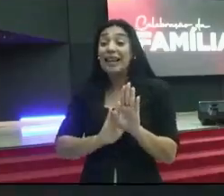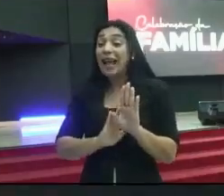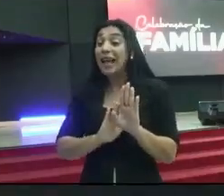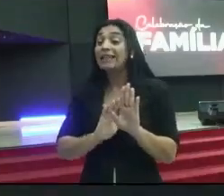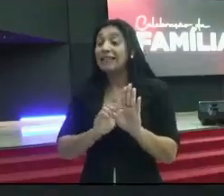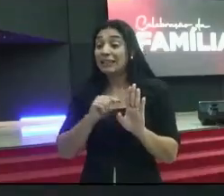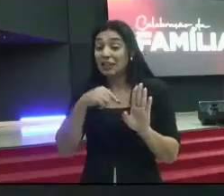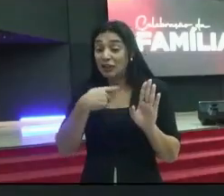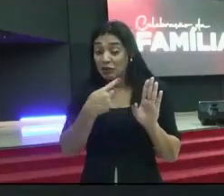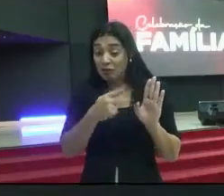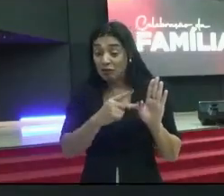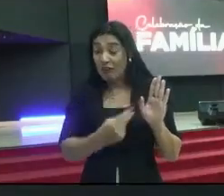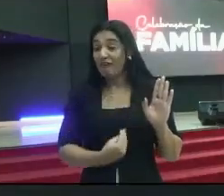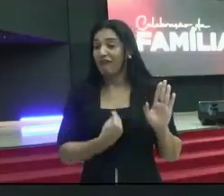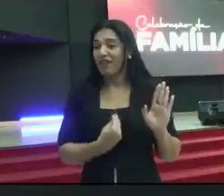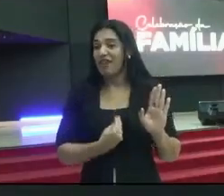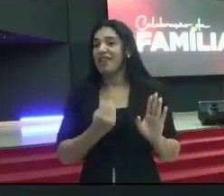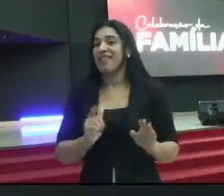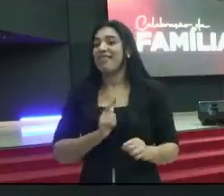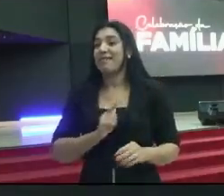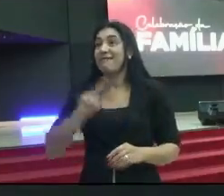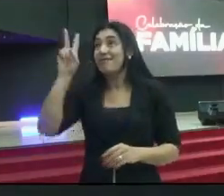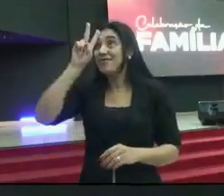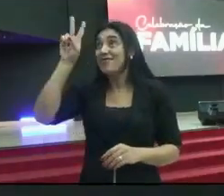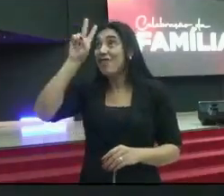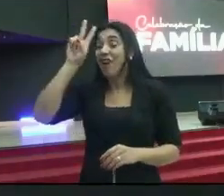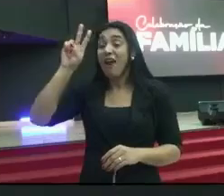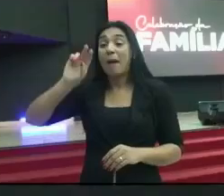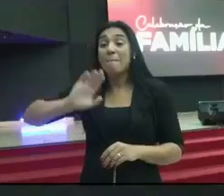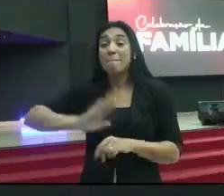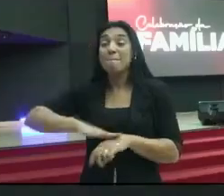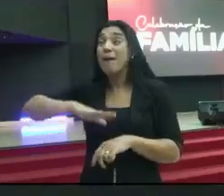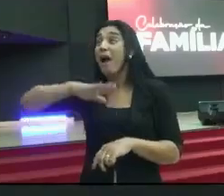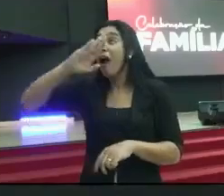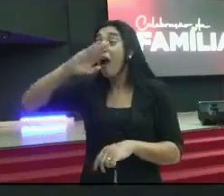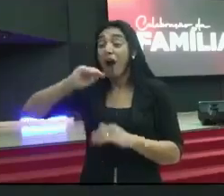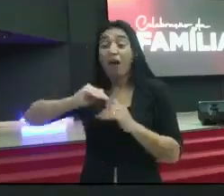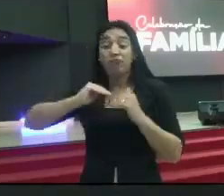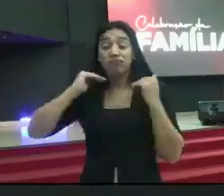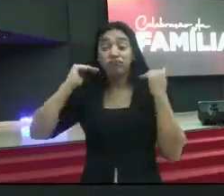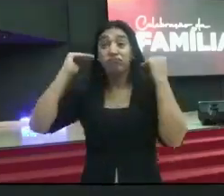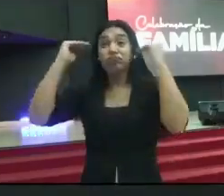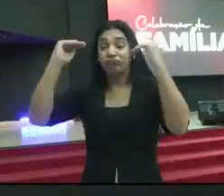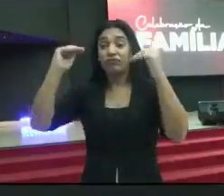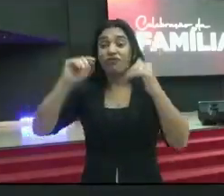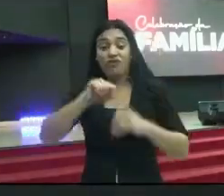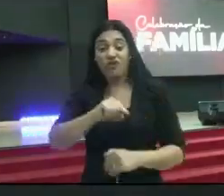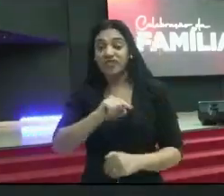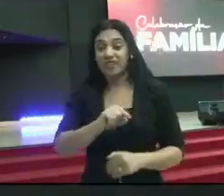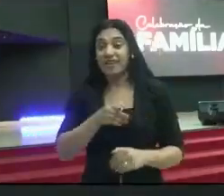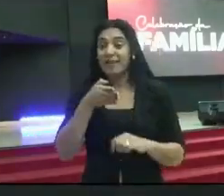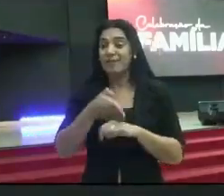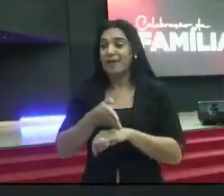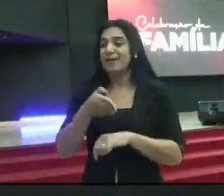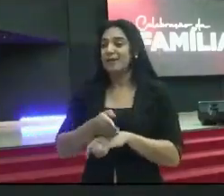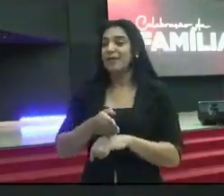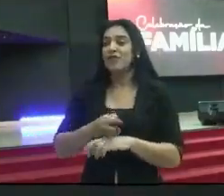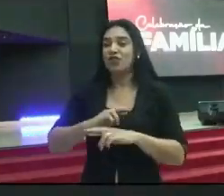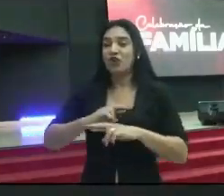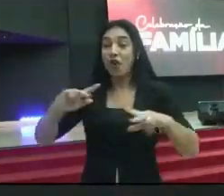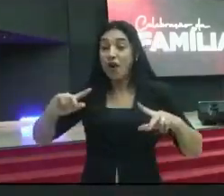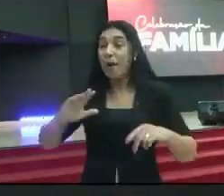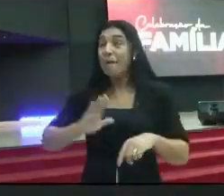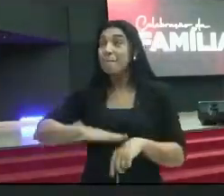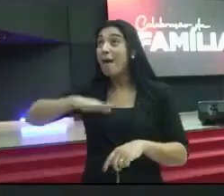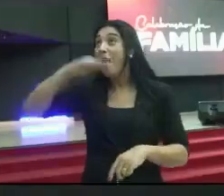suas perdas há uma história maior. Você está participando de algo muito maior